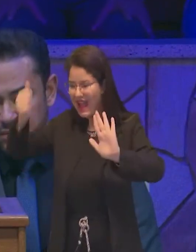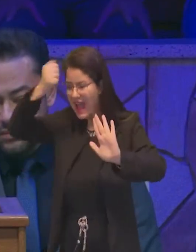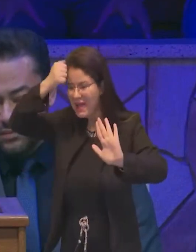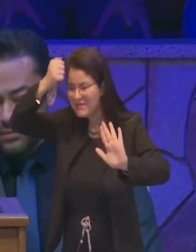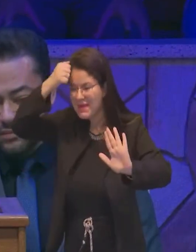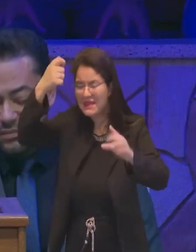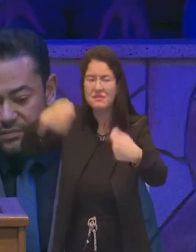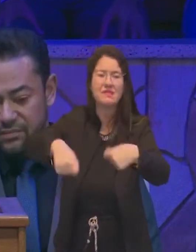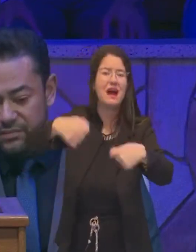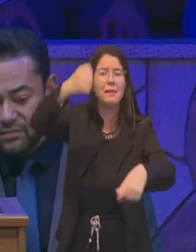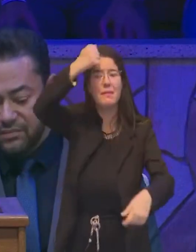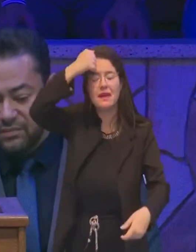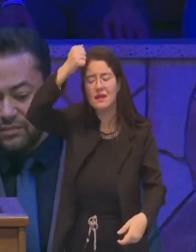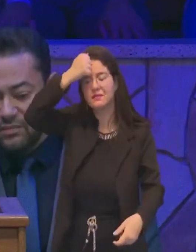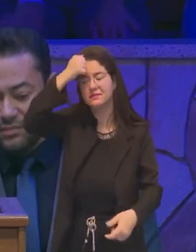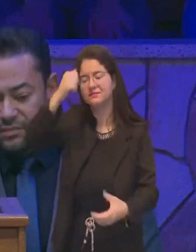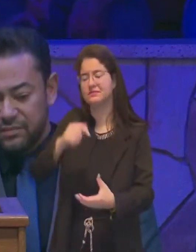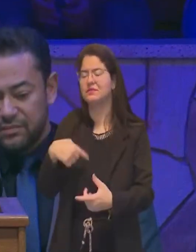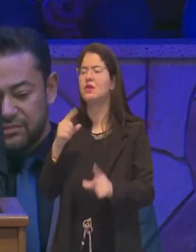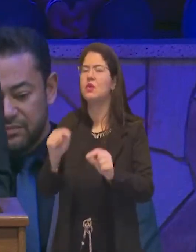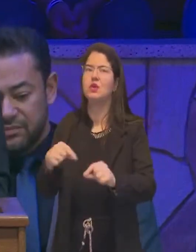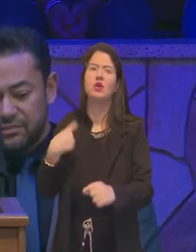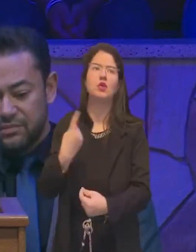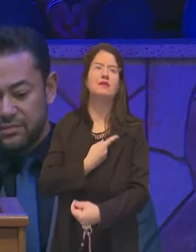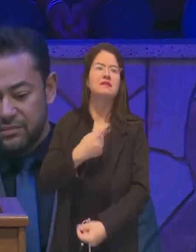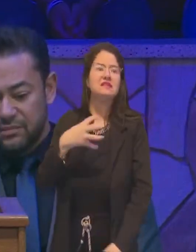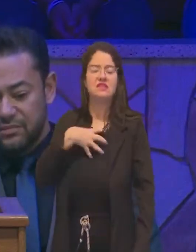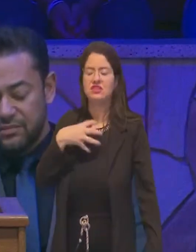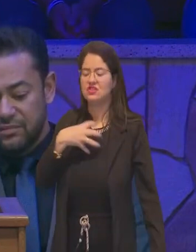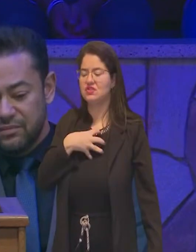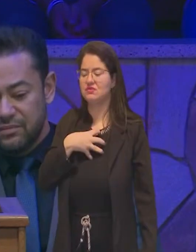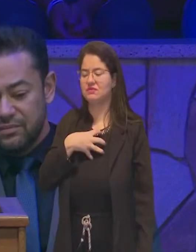arrepende-te, o que nós sentimos